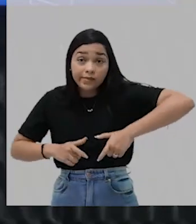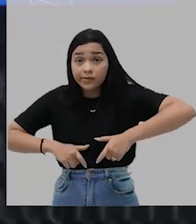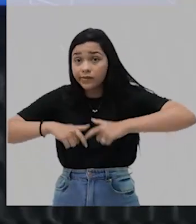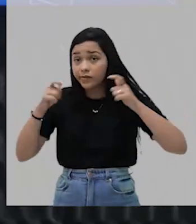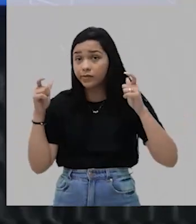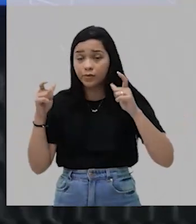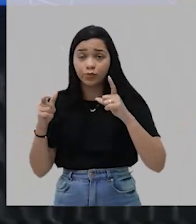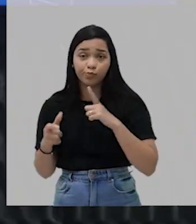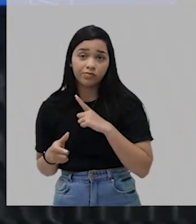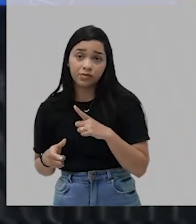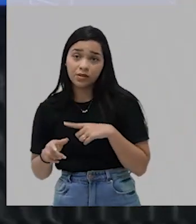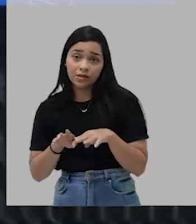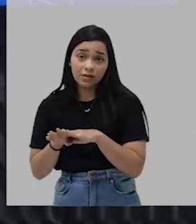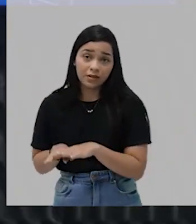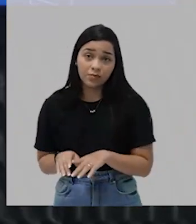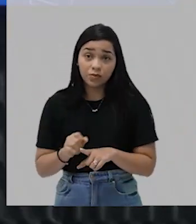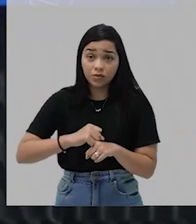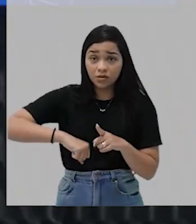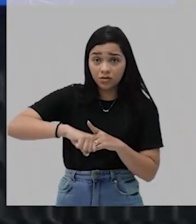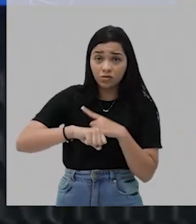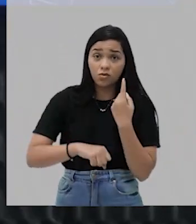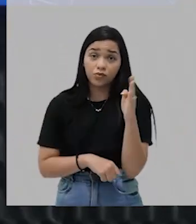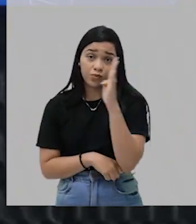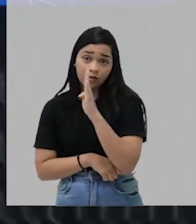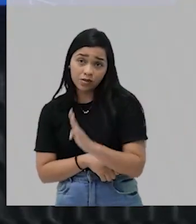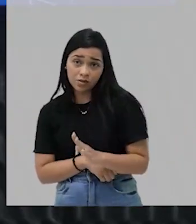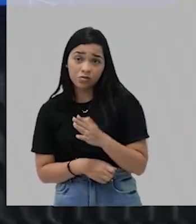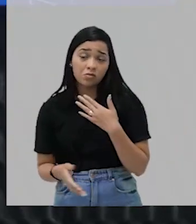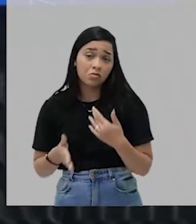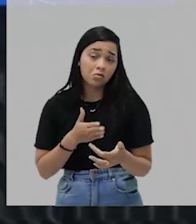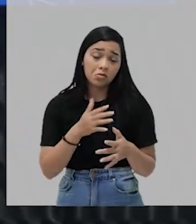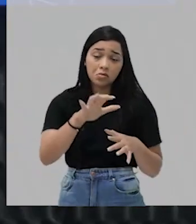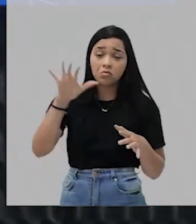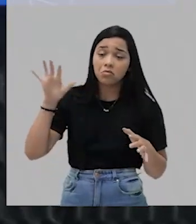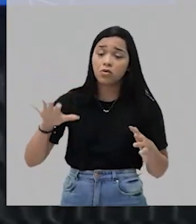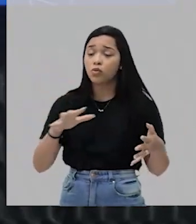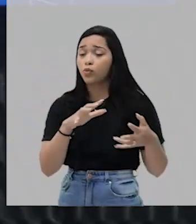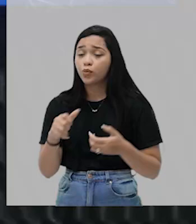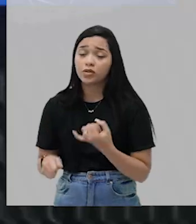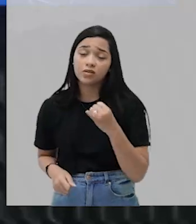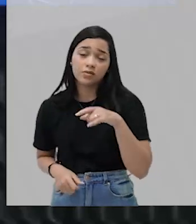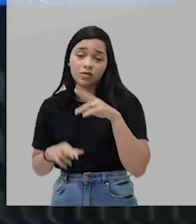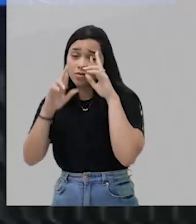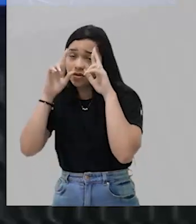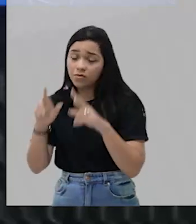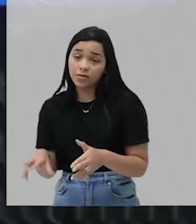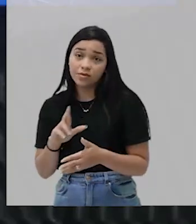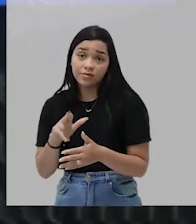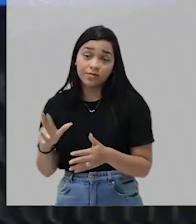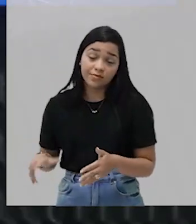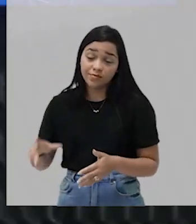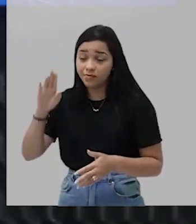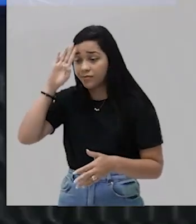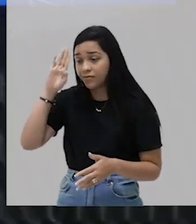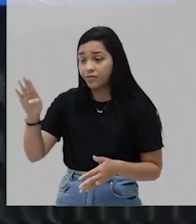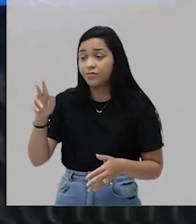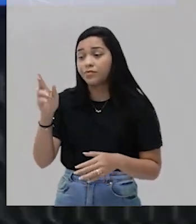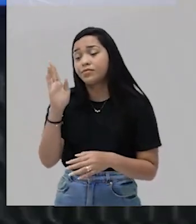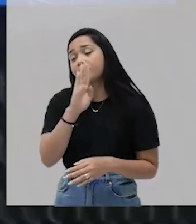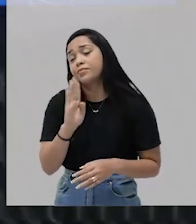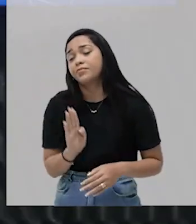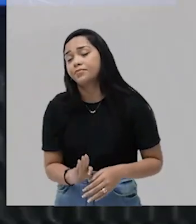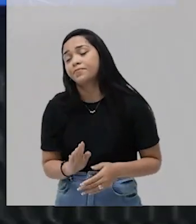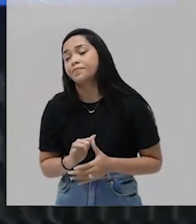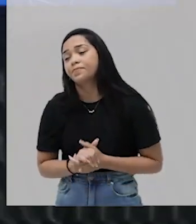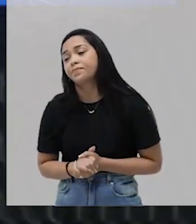crescimento com equilíbrio social no nosso país ou em qualquer parte do mundo se você não respeita a diversidade, principalmente num país como o